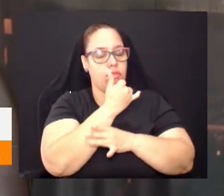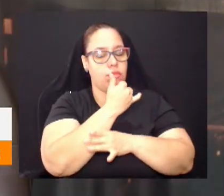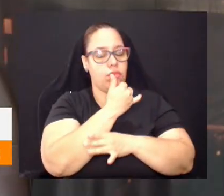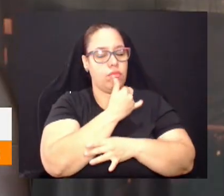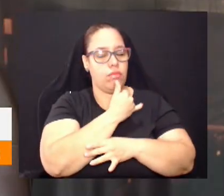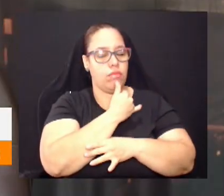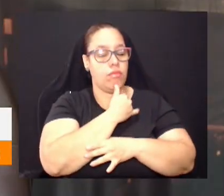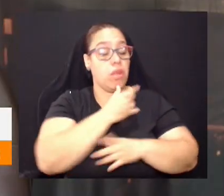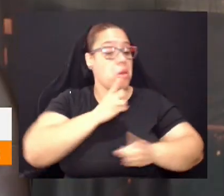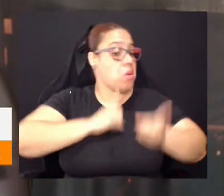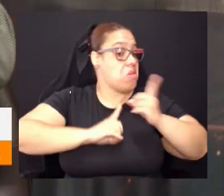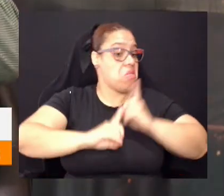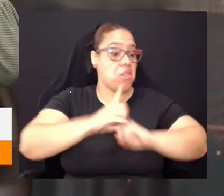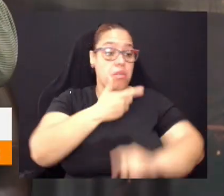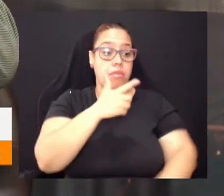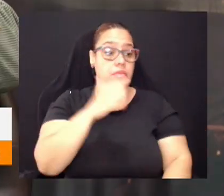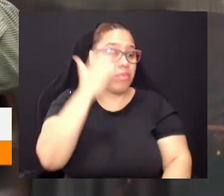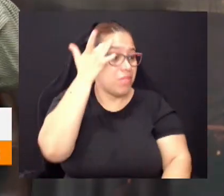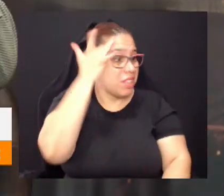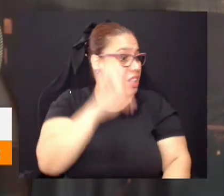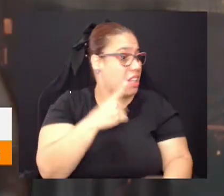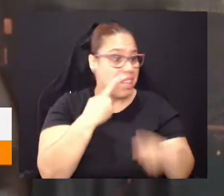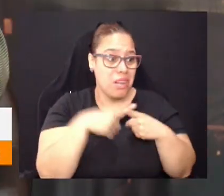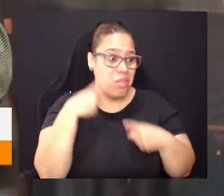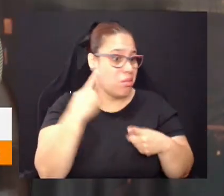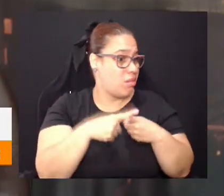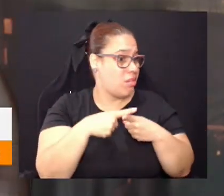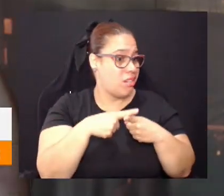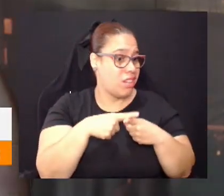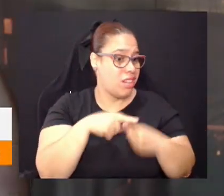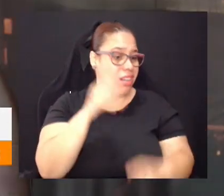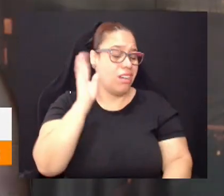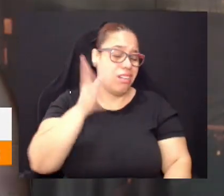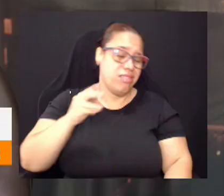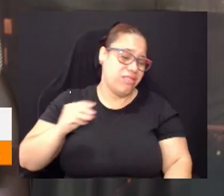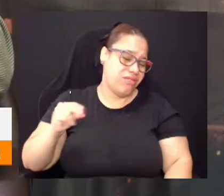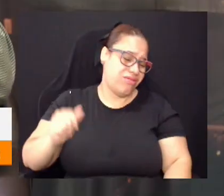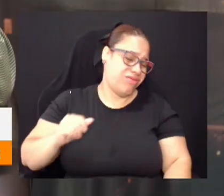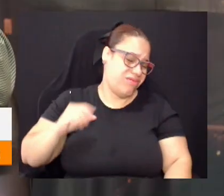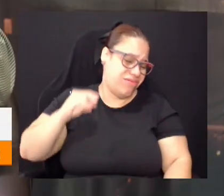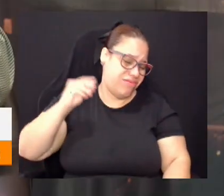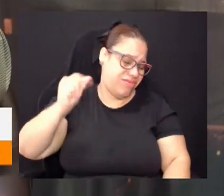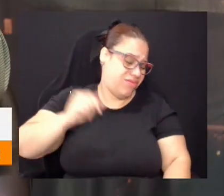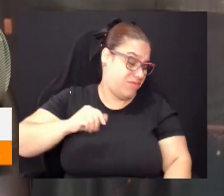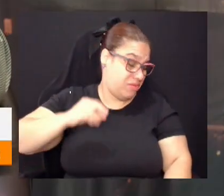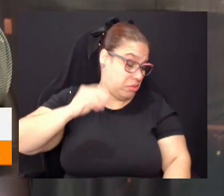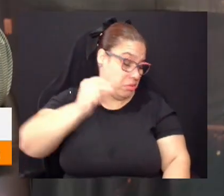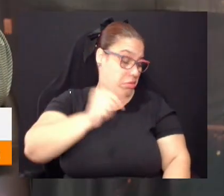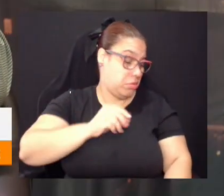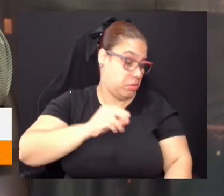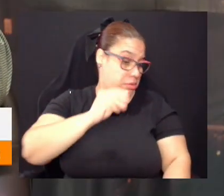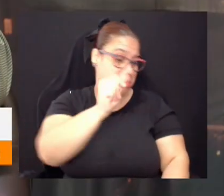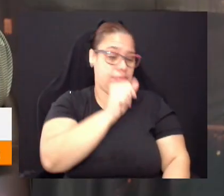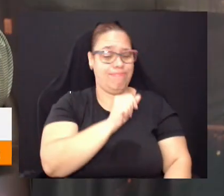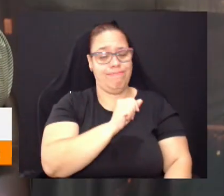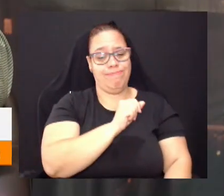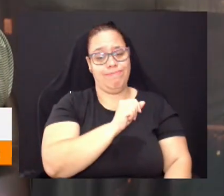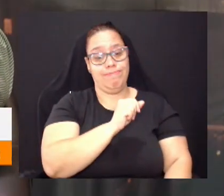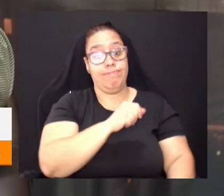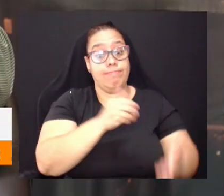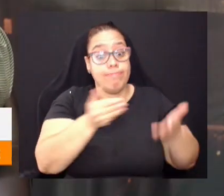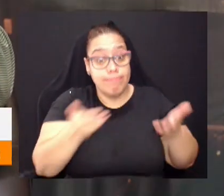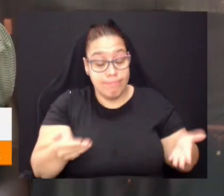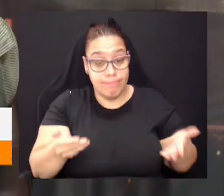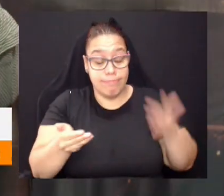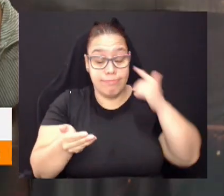ninguém entende por quê, Aham. né, porque isso já está sendo cultivado há muito tempo, né. Então, se